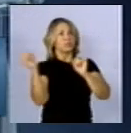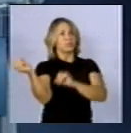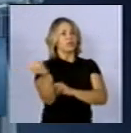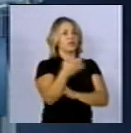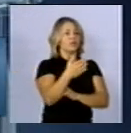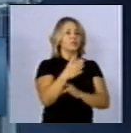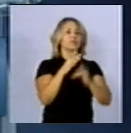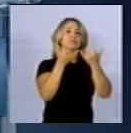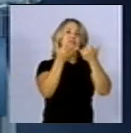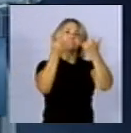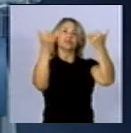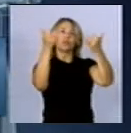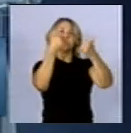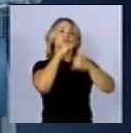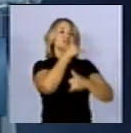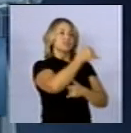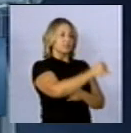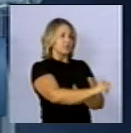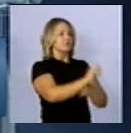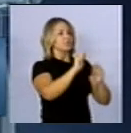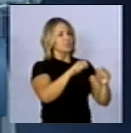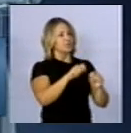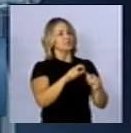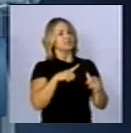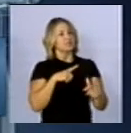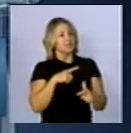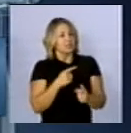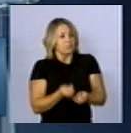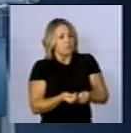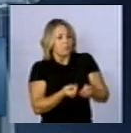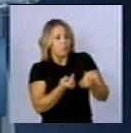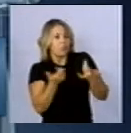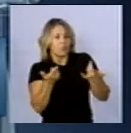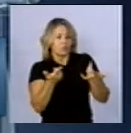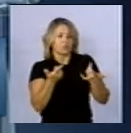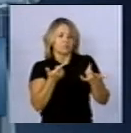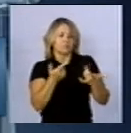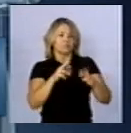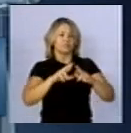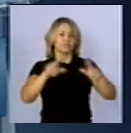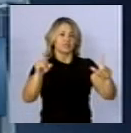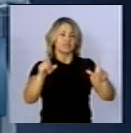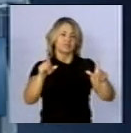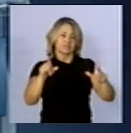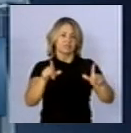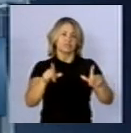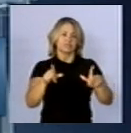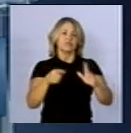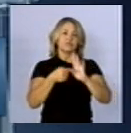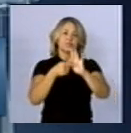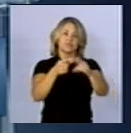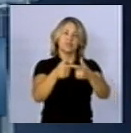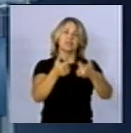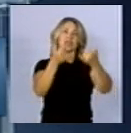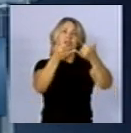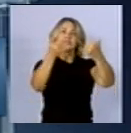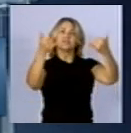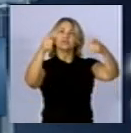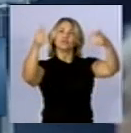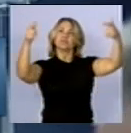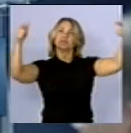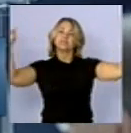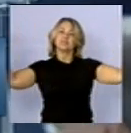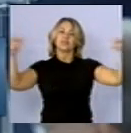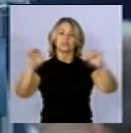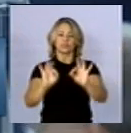sistema elétrico que está operando sofra no mínimo possível impacto foi colocado aqui da questão da expansão eh do